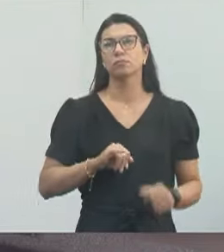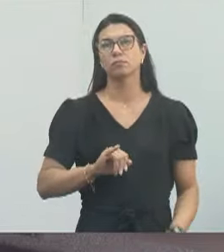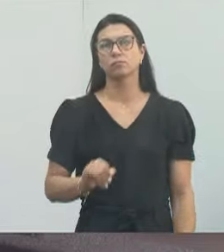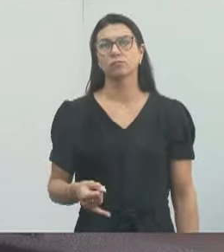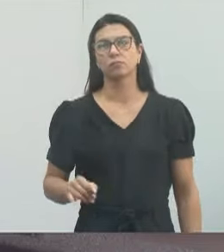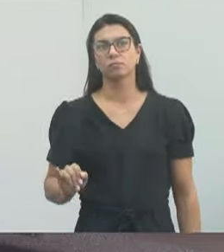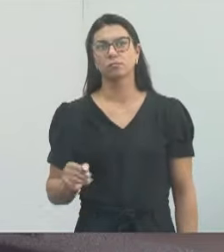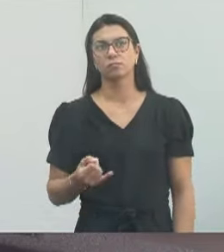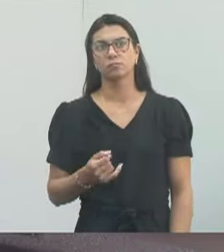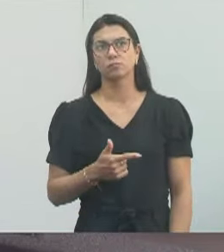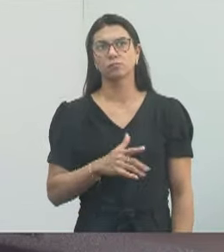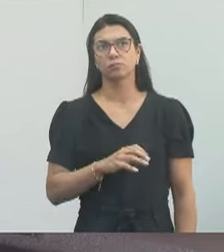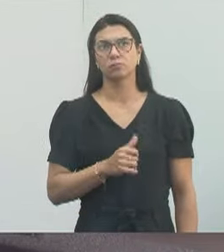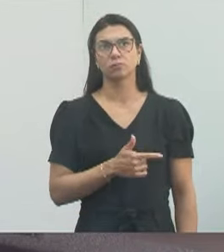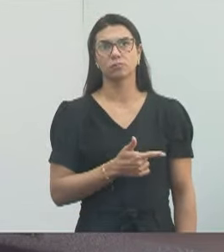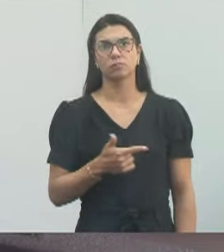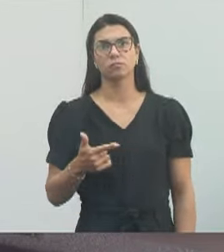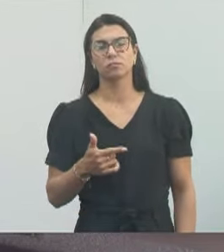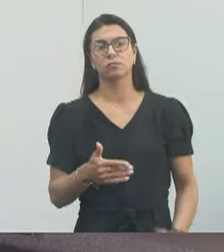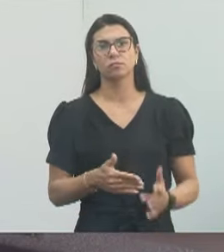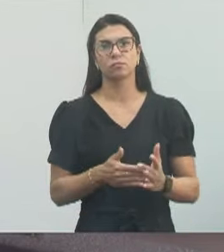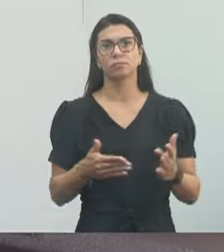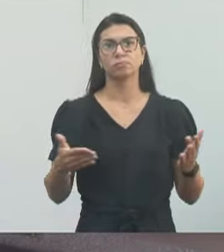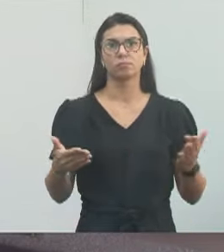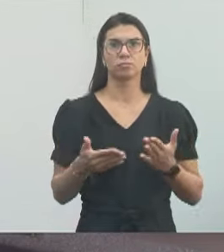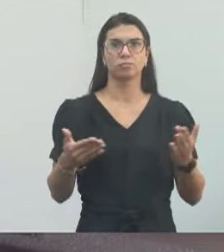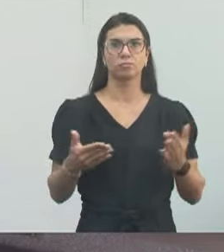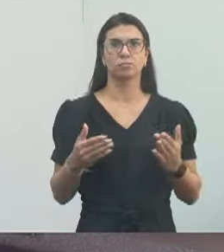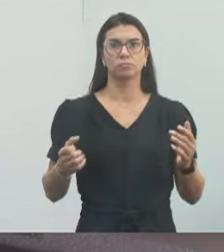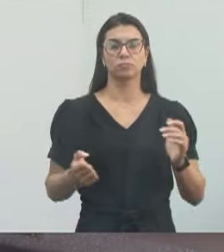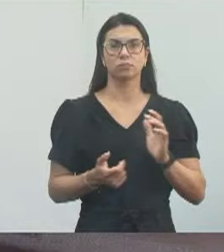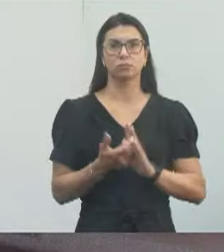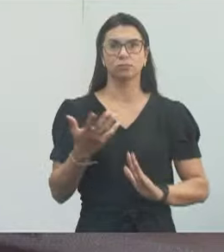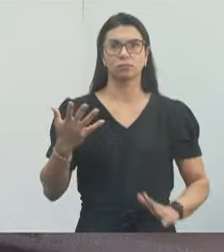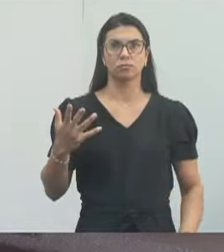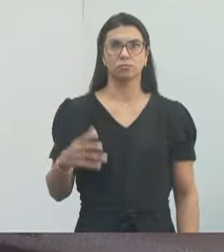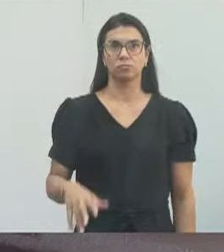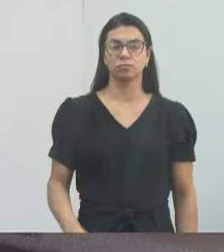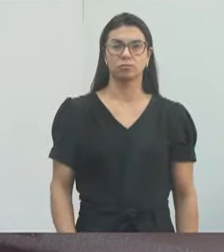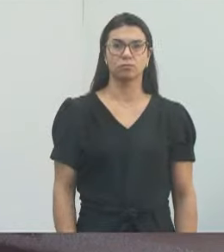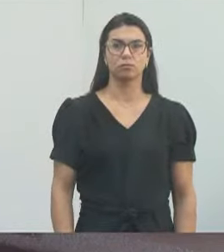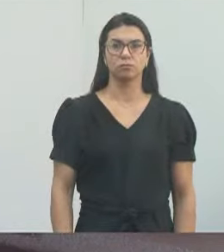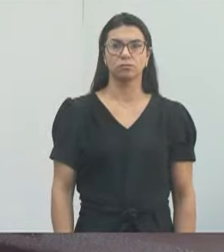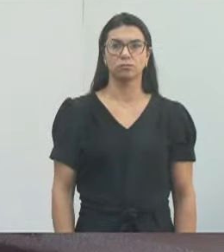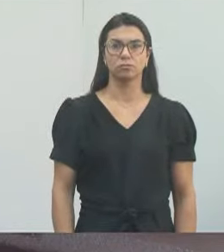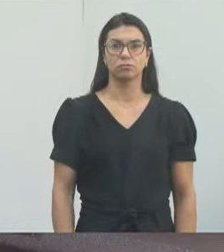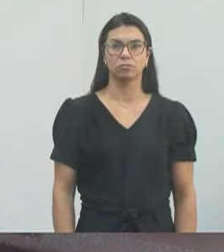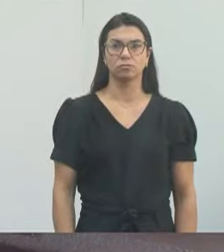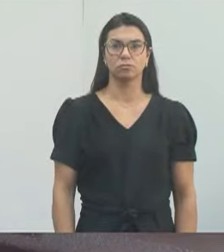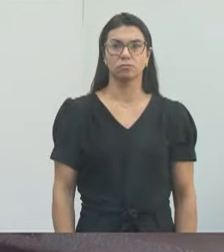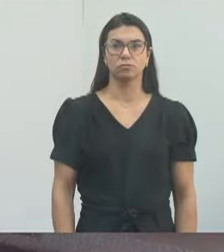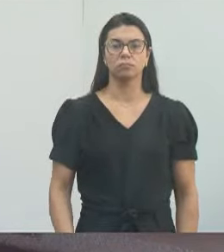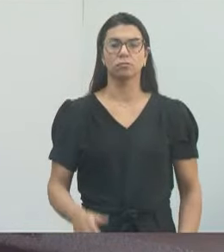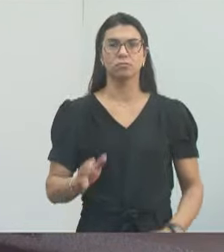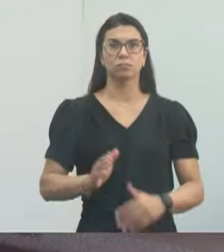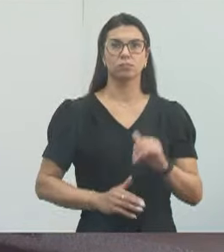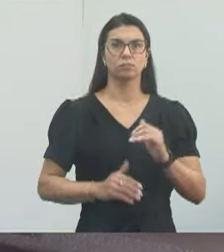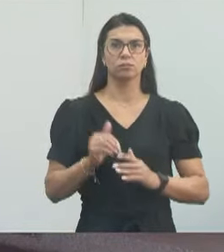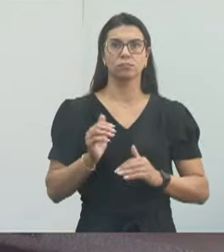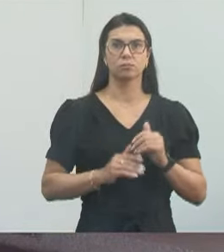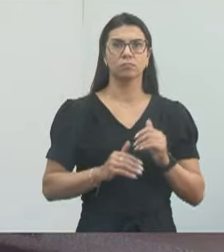Janeiro 2022 até a presente data em quantas um veterinário esteve